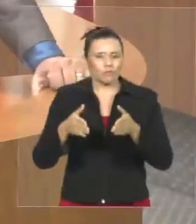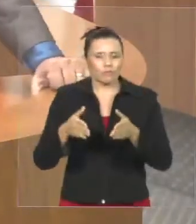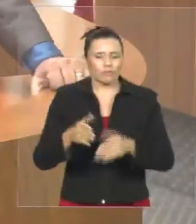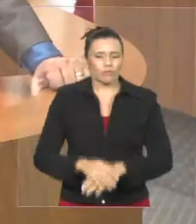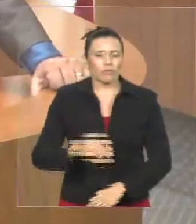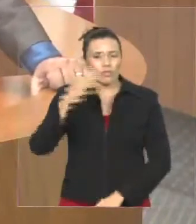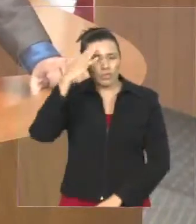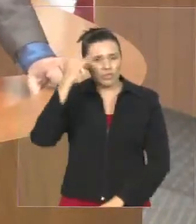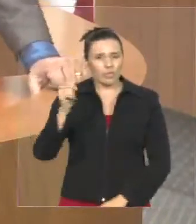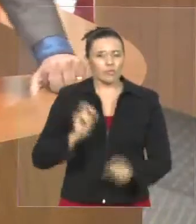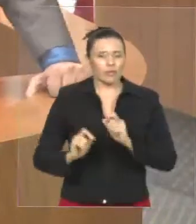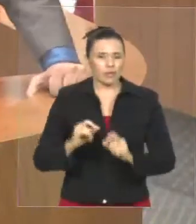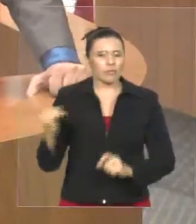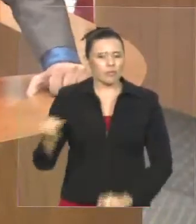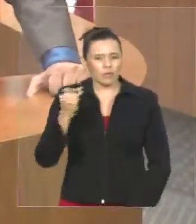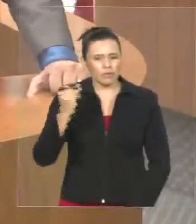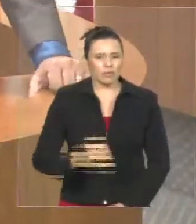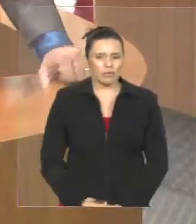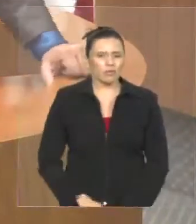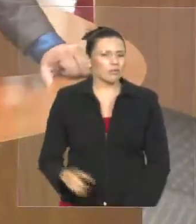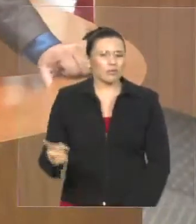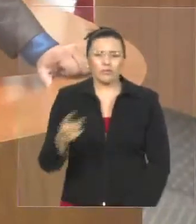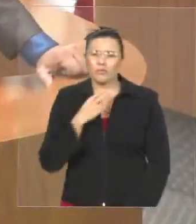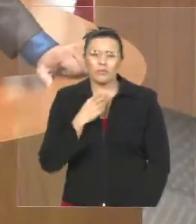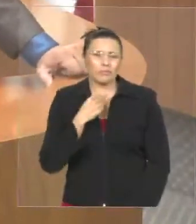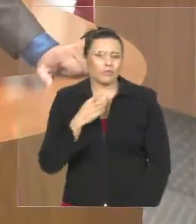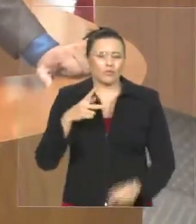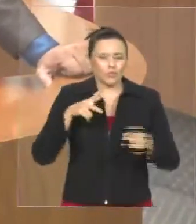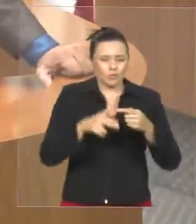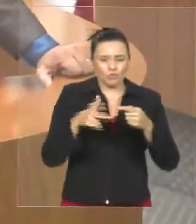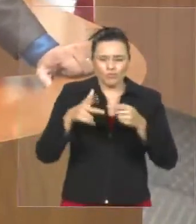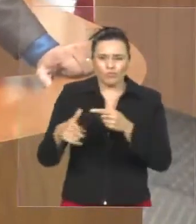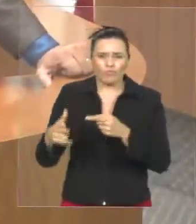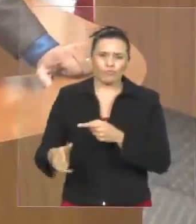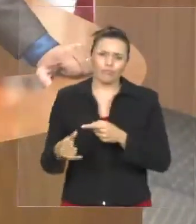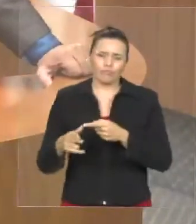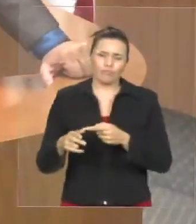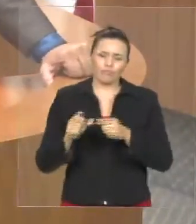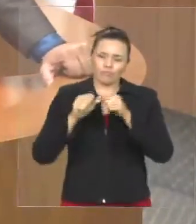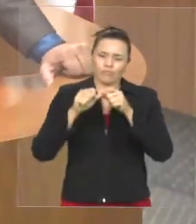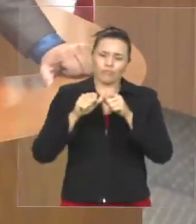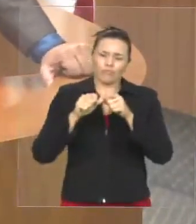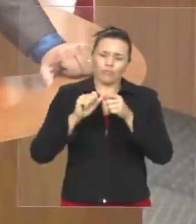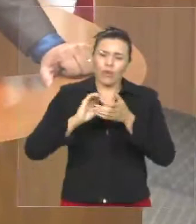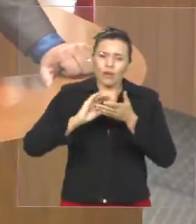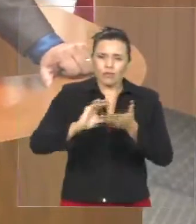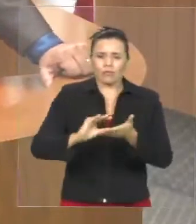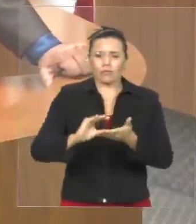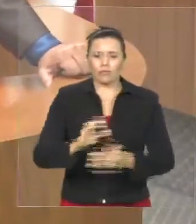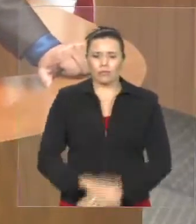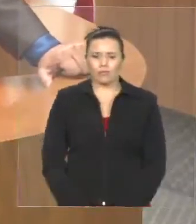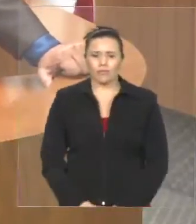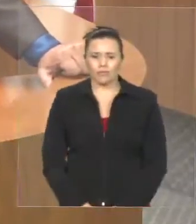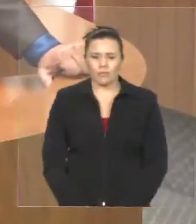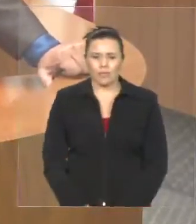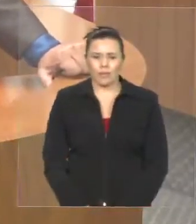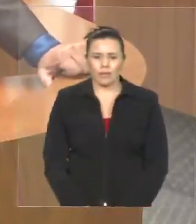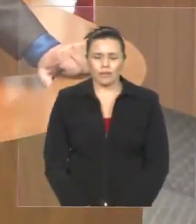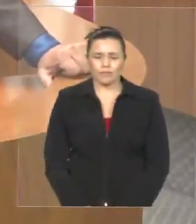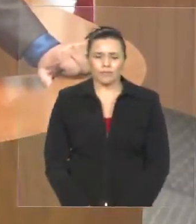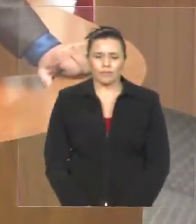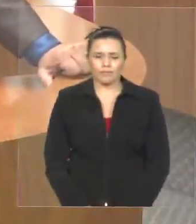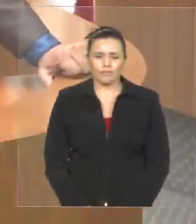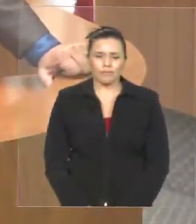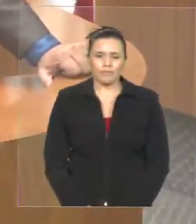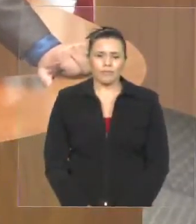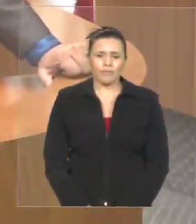corte dos gastos. Assim o fez desde o início de 2015, cortando mais de 300 milhões de reais